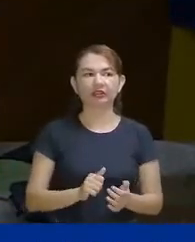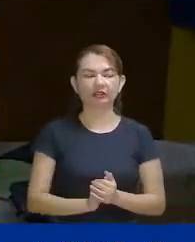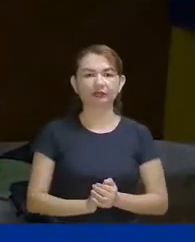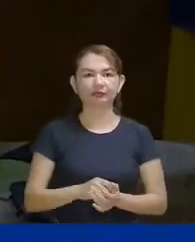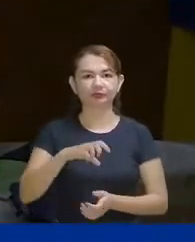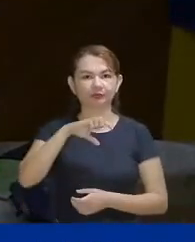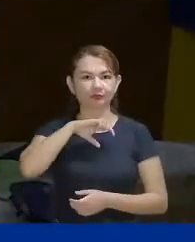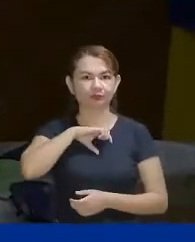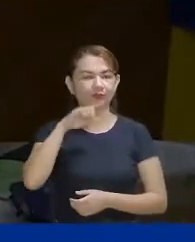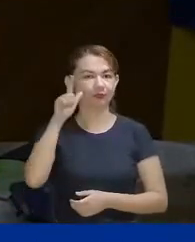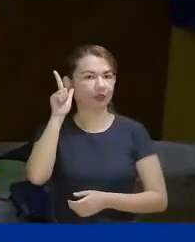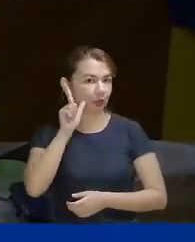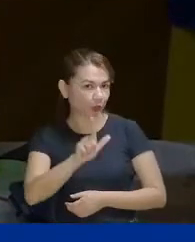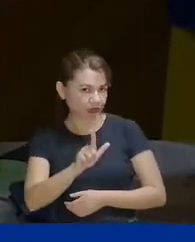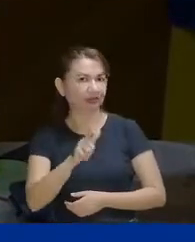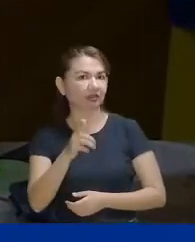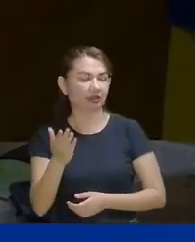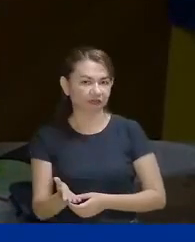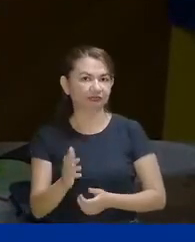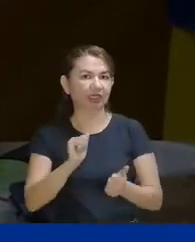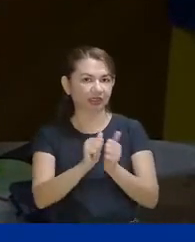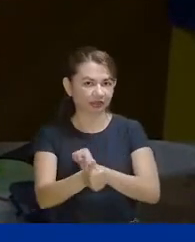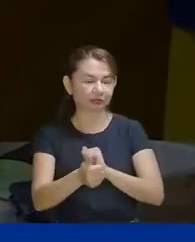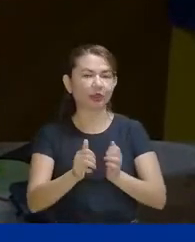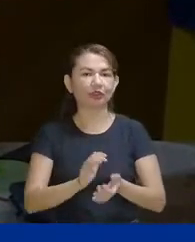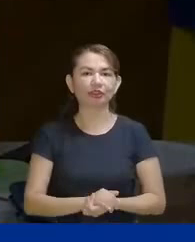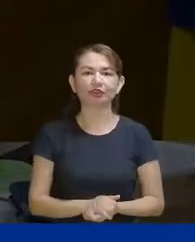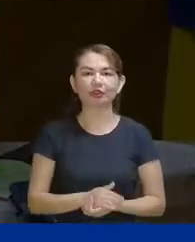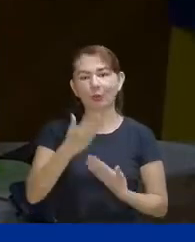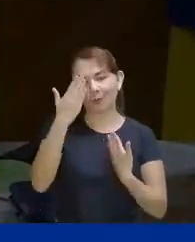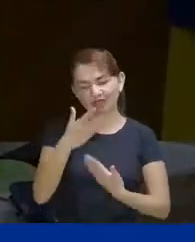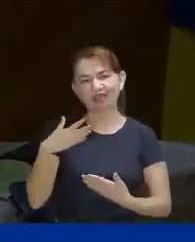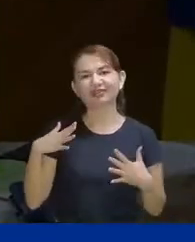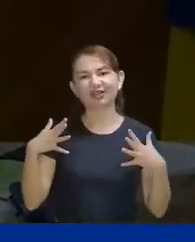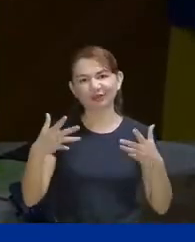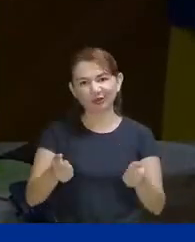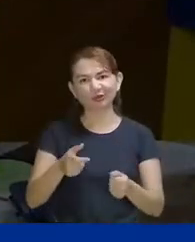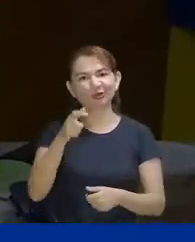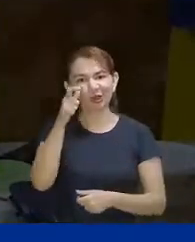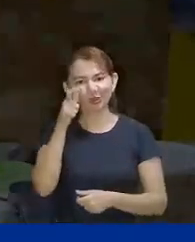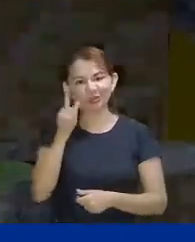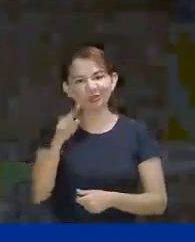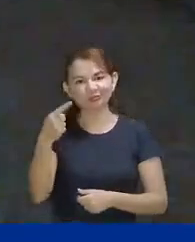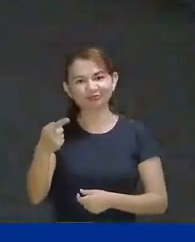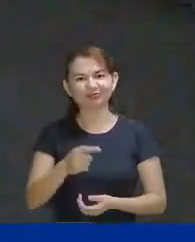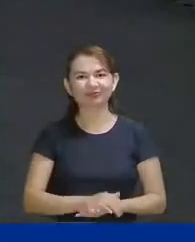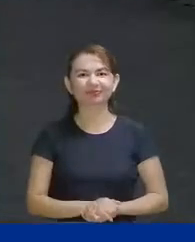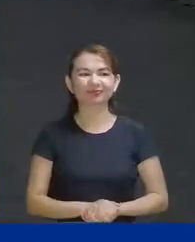medalhas conquistadas. Muito obrigado a todos que nos acompanham, até uma próxima edição.